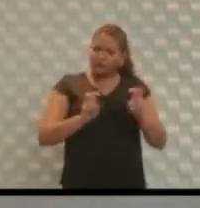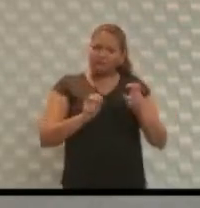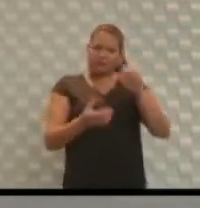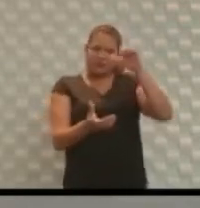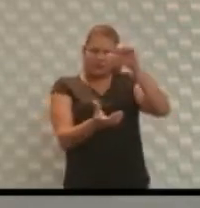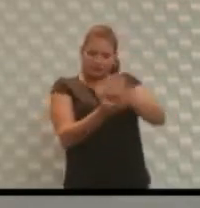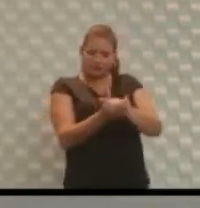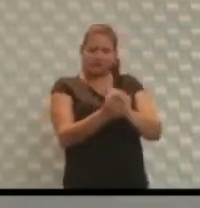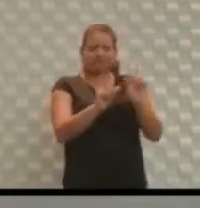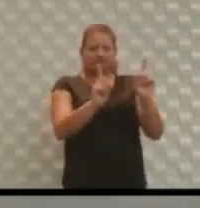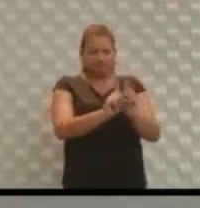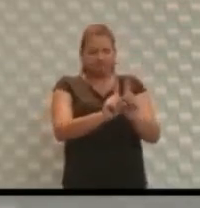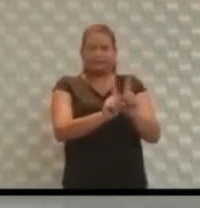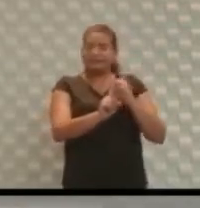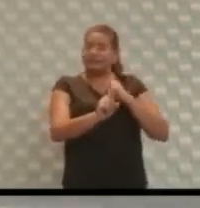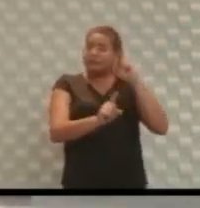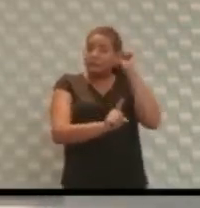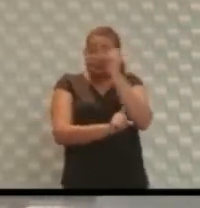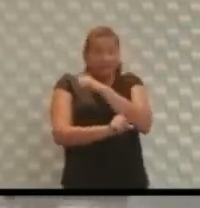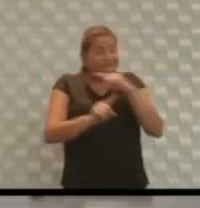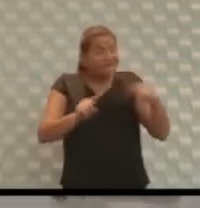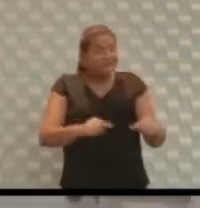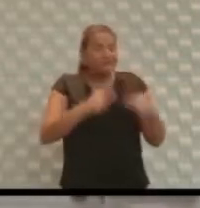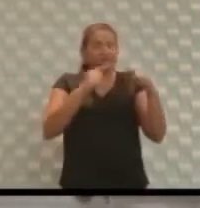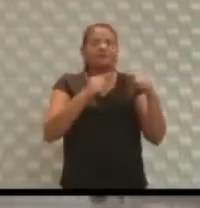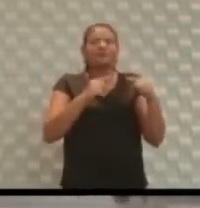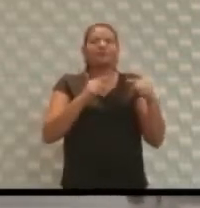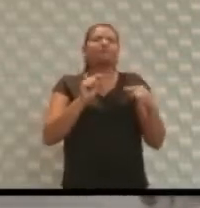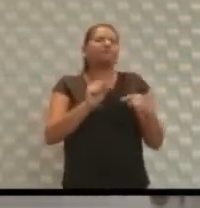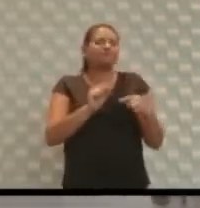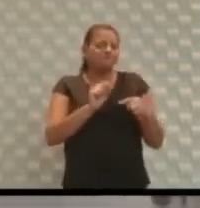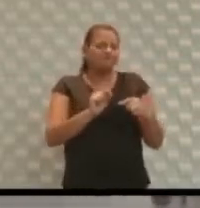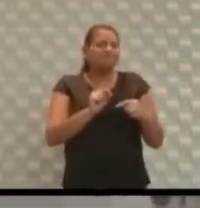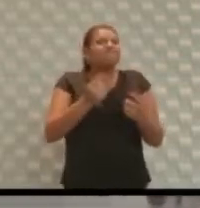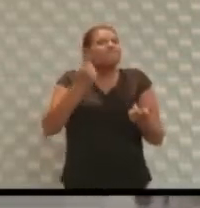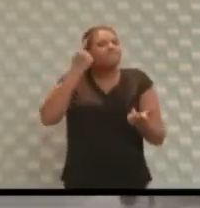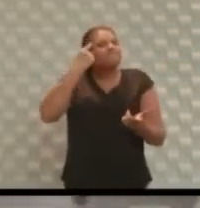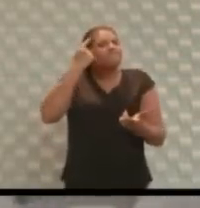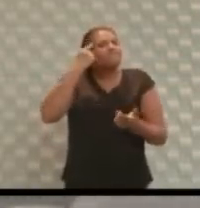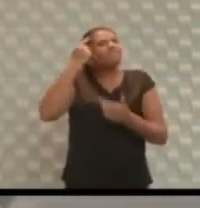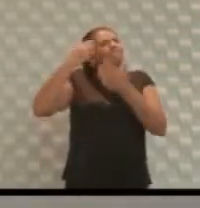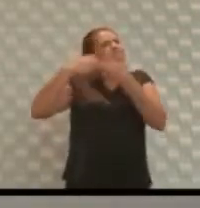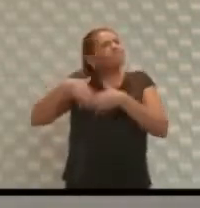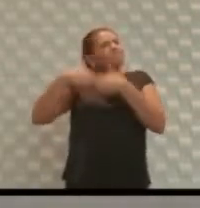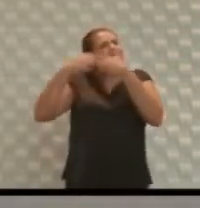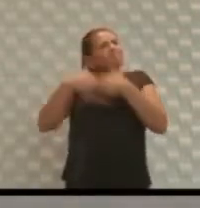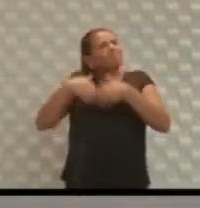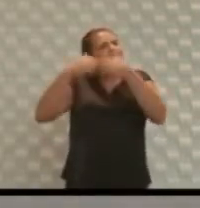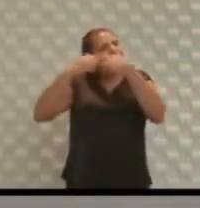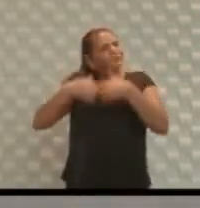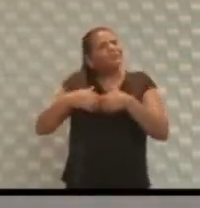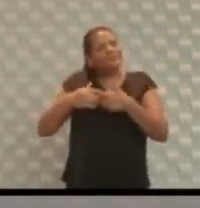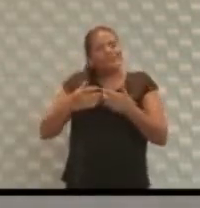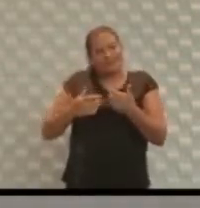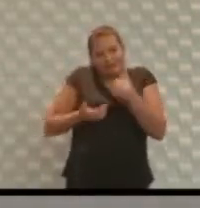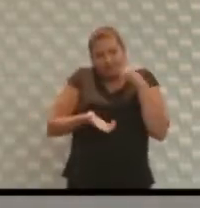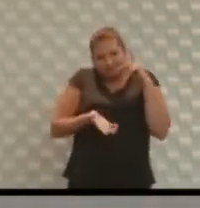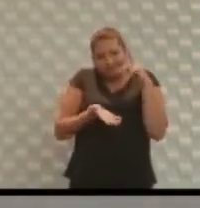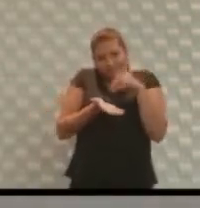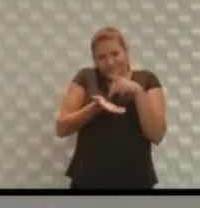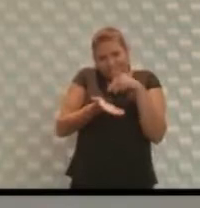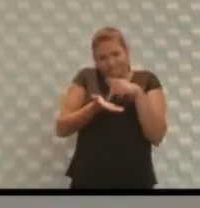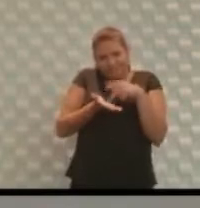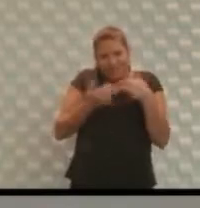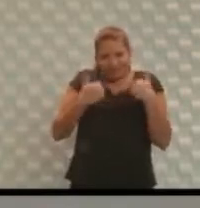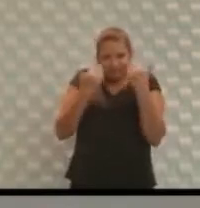com Lamartine não são desafios entre nós. Para dizer bem a verdade, eu estou aqui testemunhando diante de Deus e